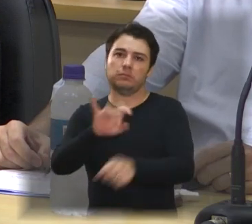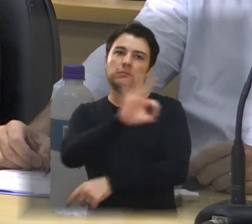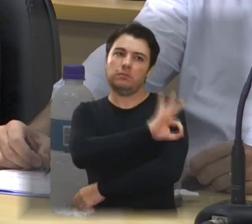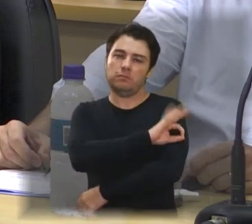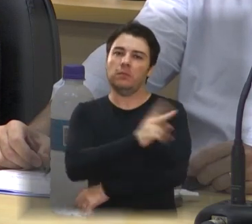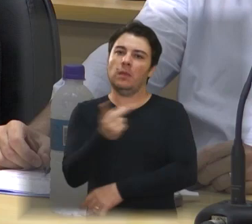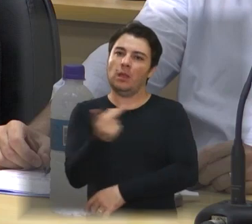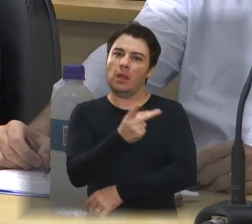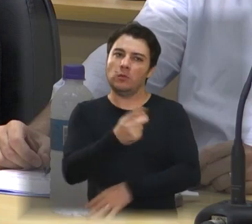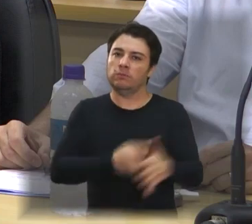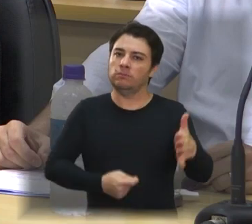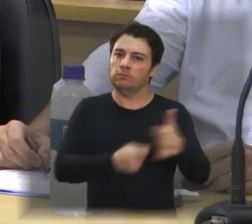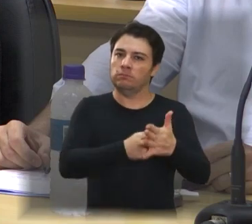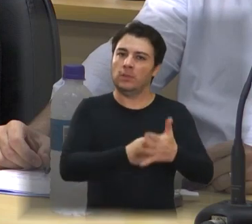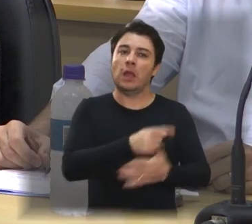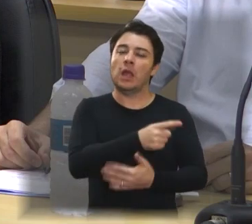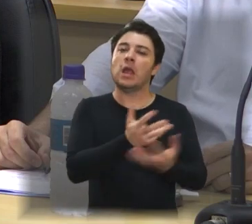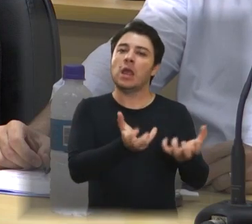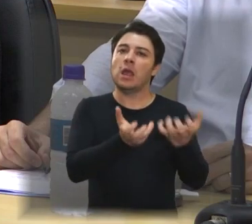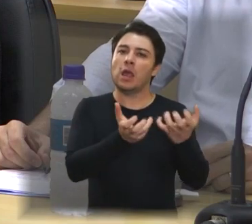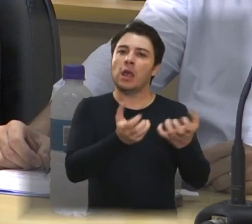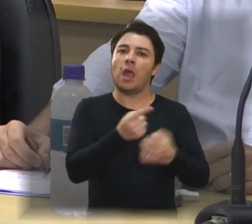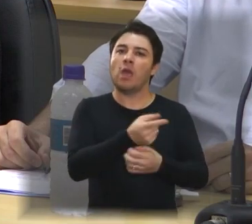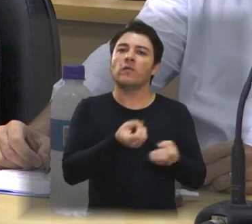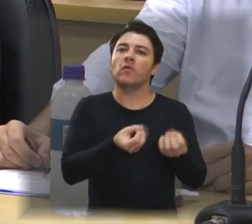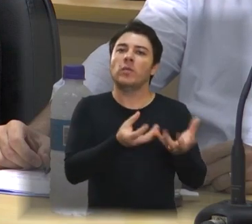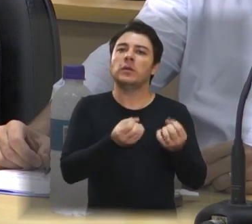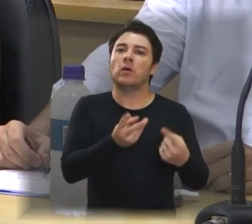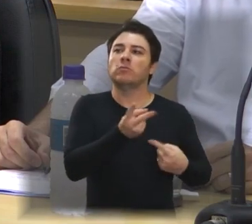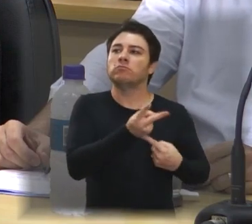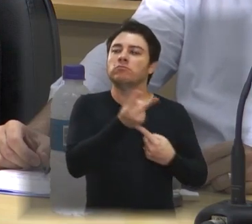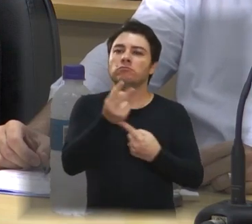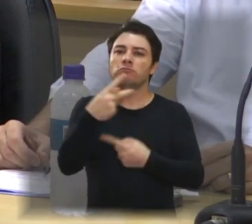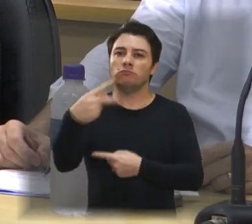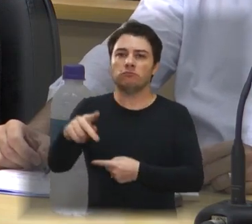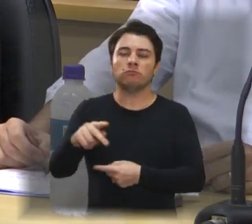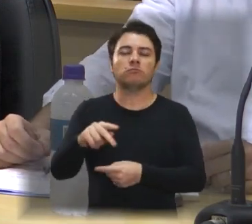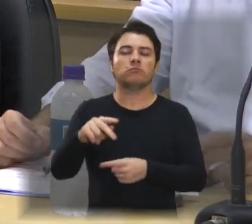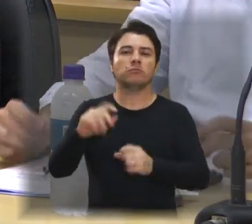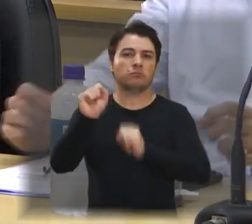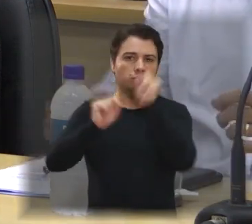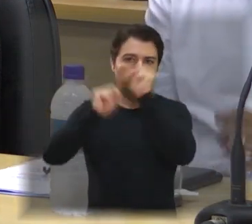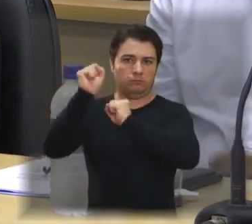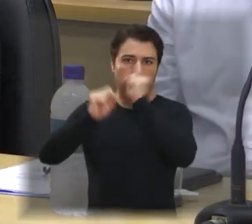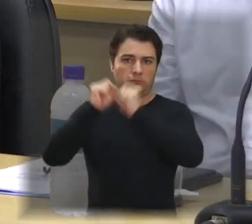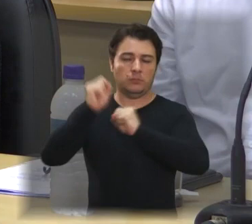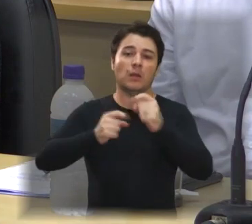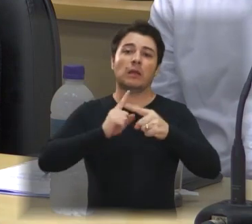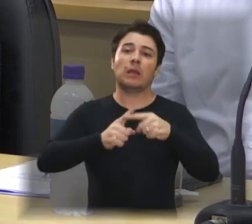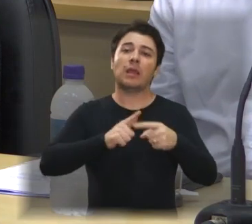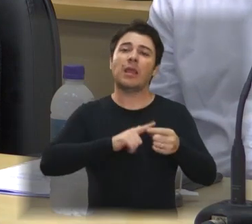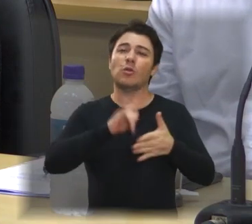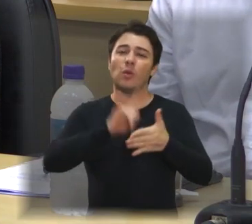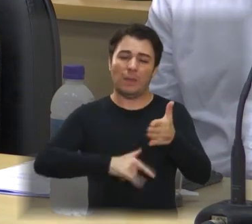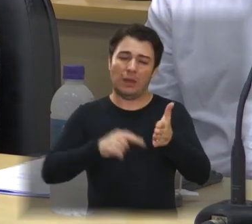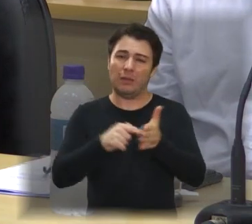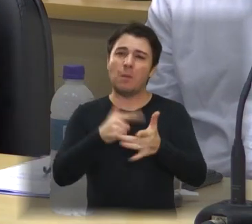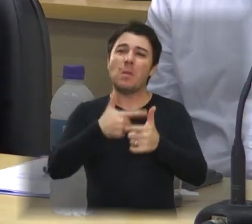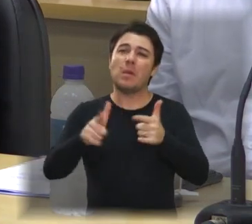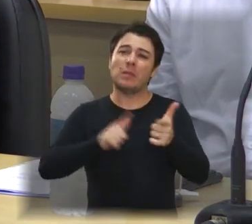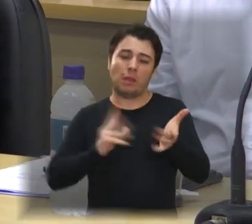pedindo que buscasse também informações junto à companhia para resolver problemas que apontei nos documentos